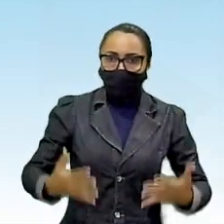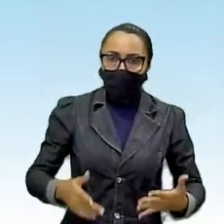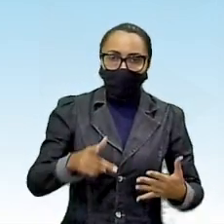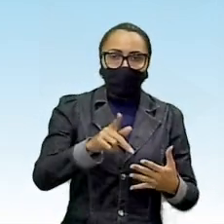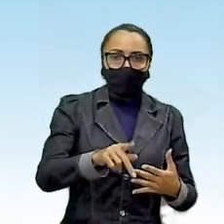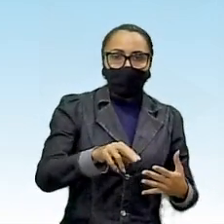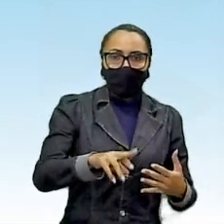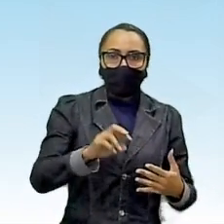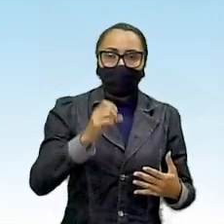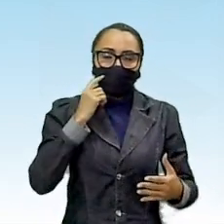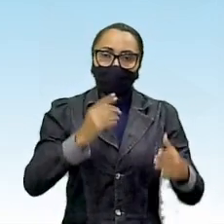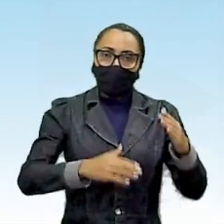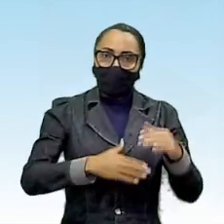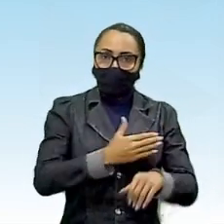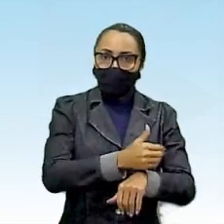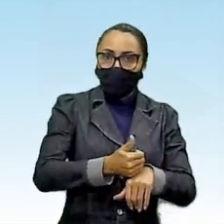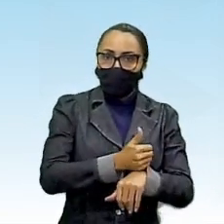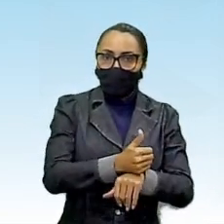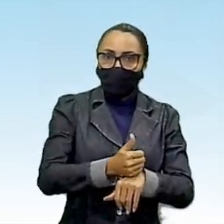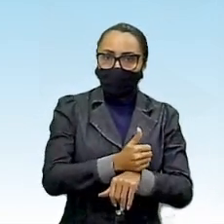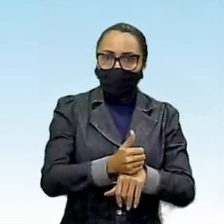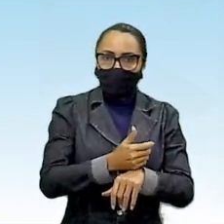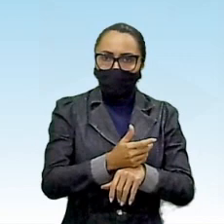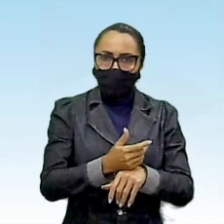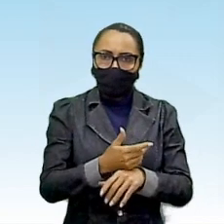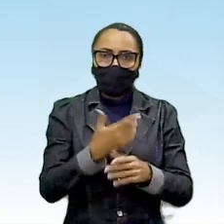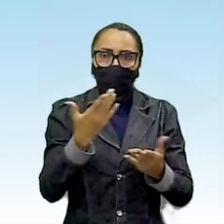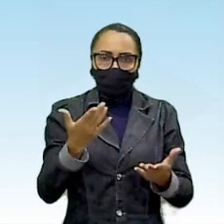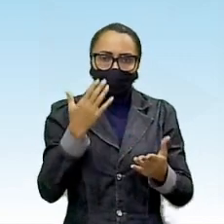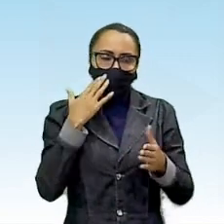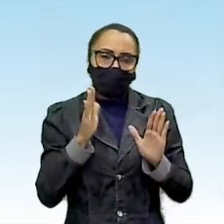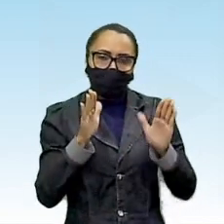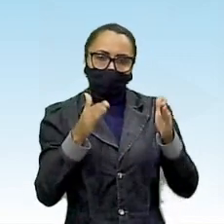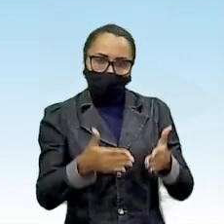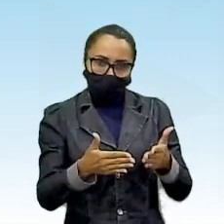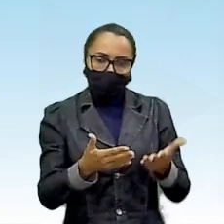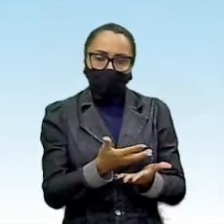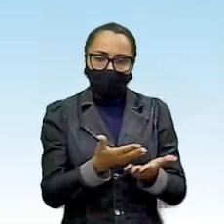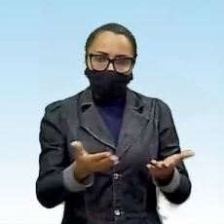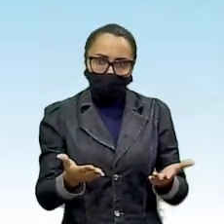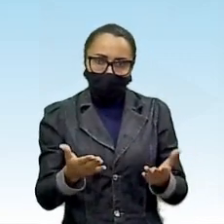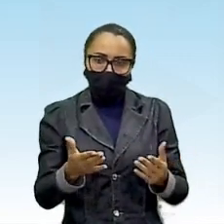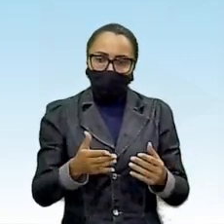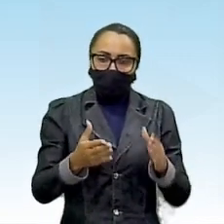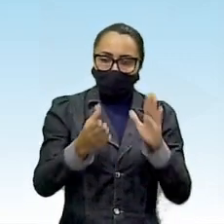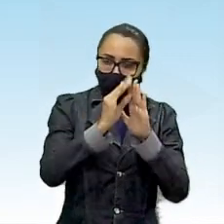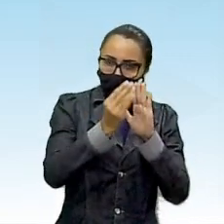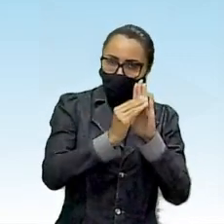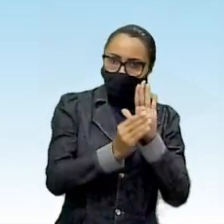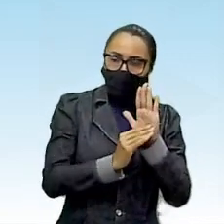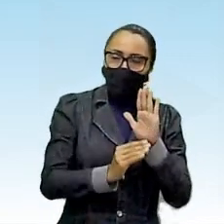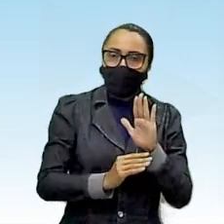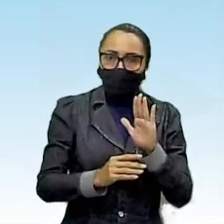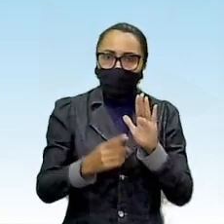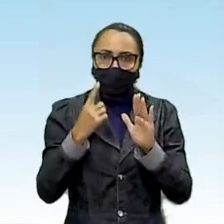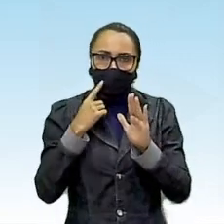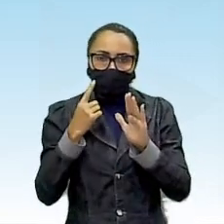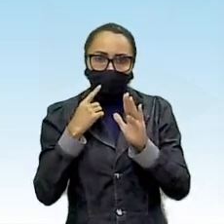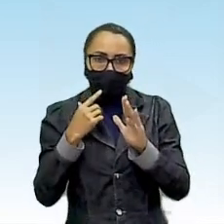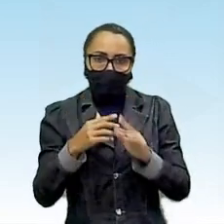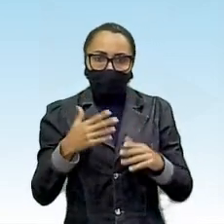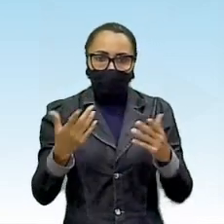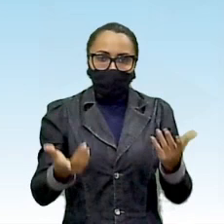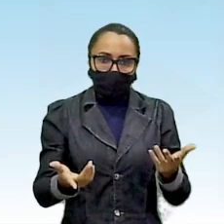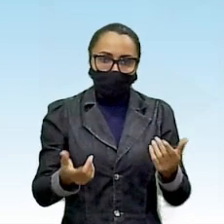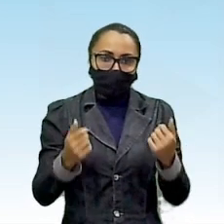PGR, é o profissional legalmente habilitado. E o profissional legalmente habilitado pelas atribuições, quem está